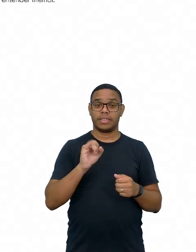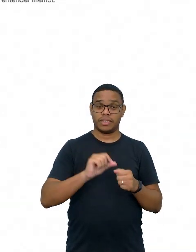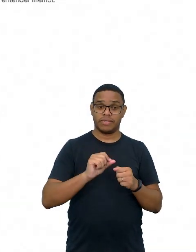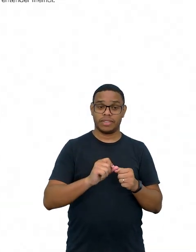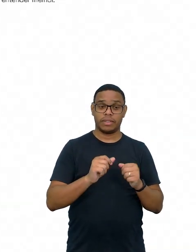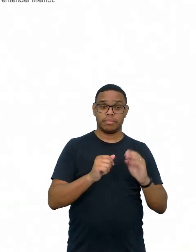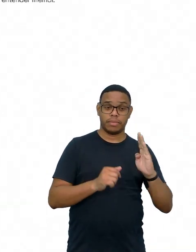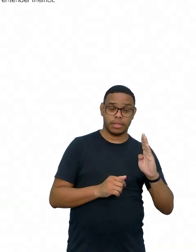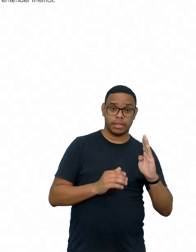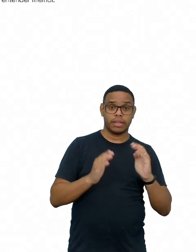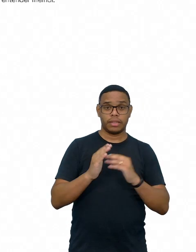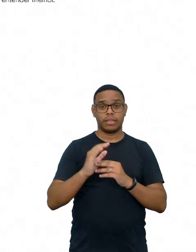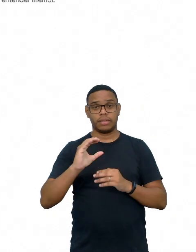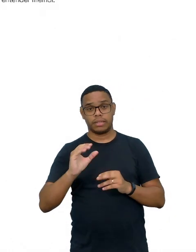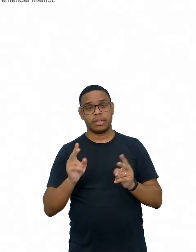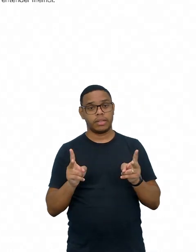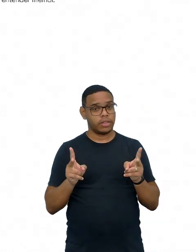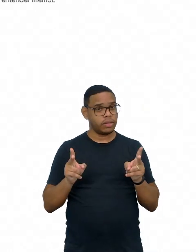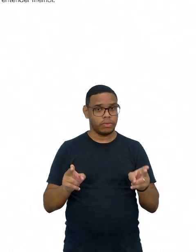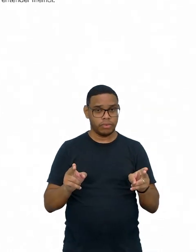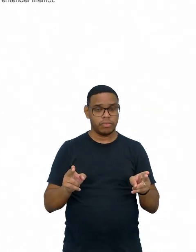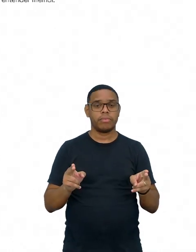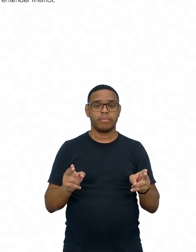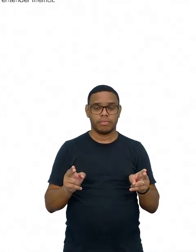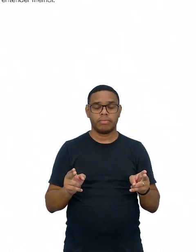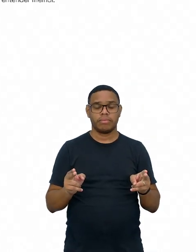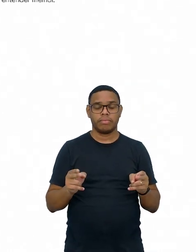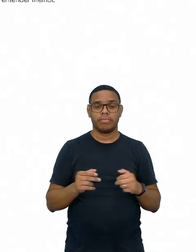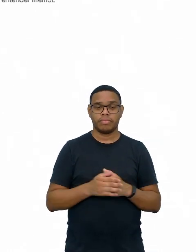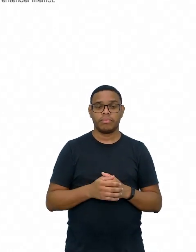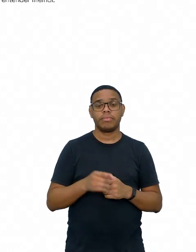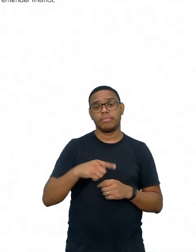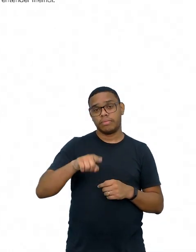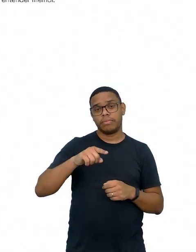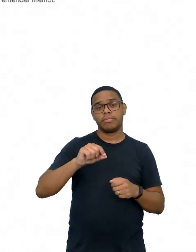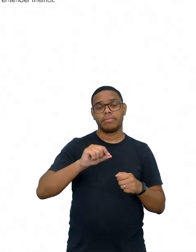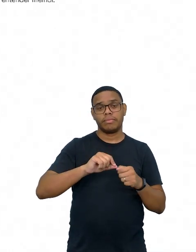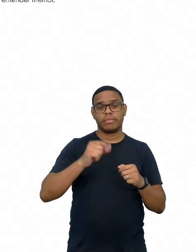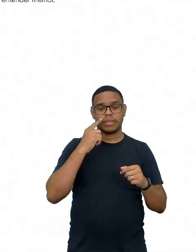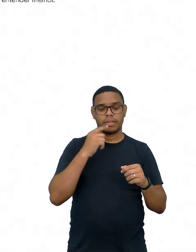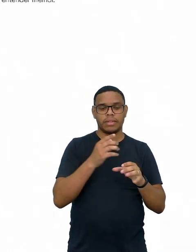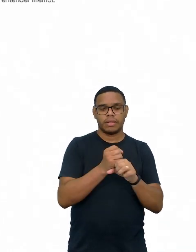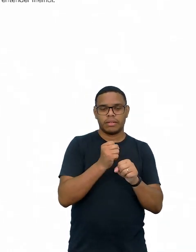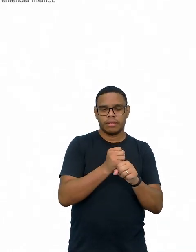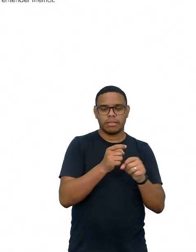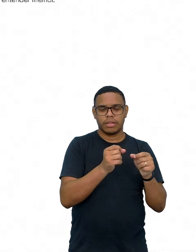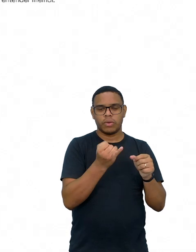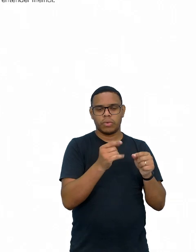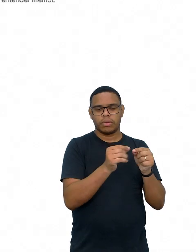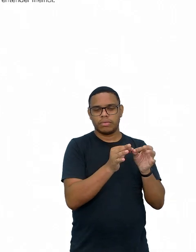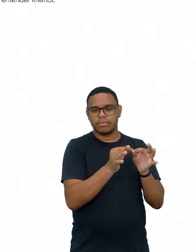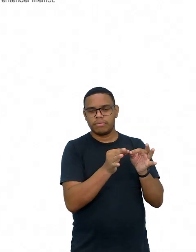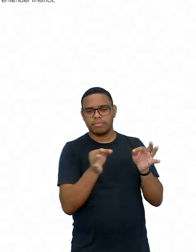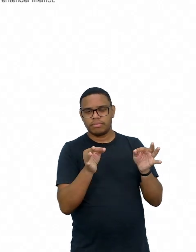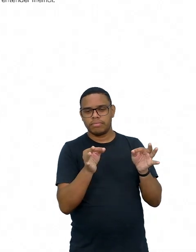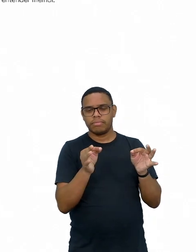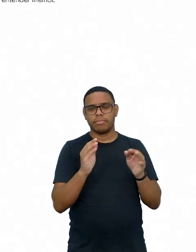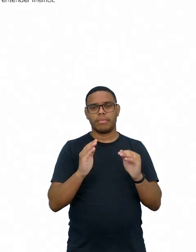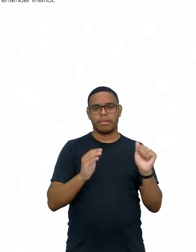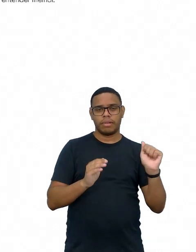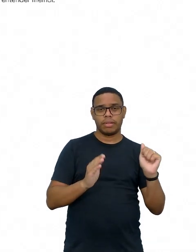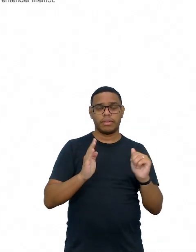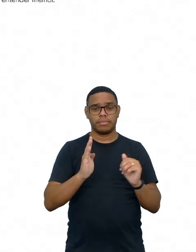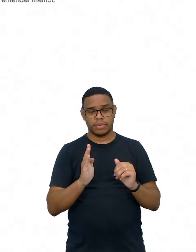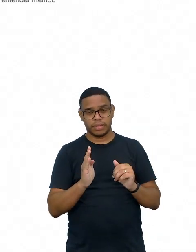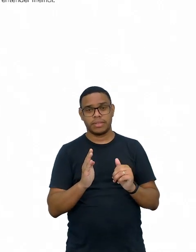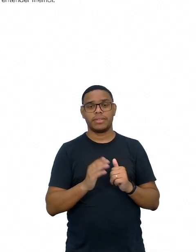com C, a mesma coisa. E aí, quem sabe, ele chega no Pitágoras e acha A e C. Deixa A e B, perdão.